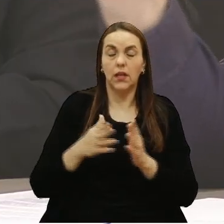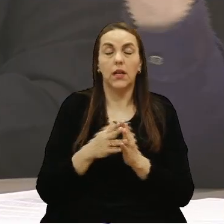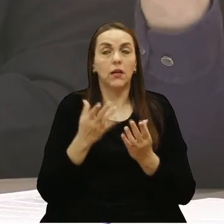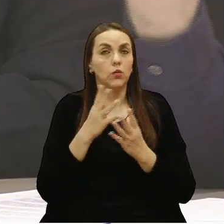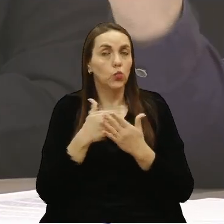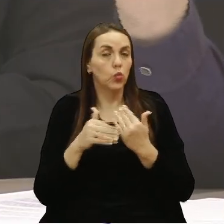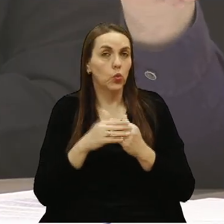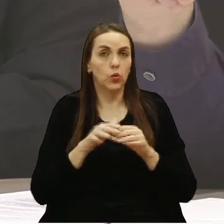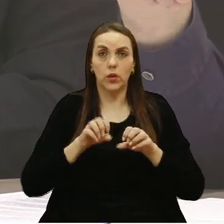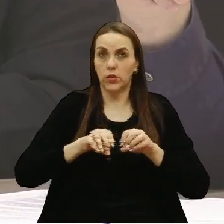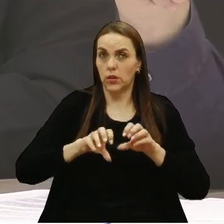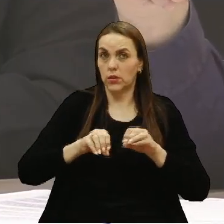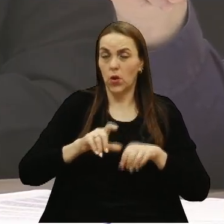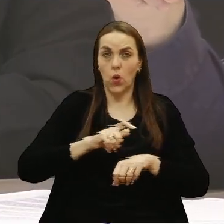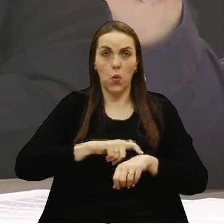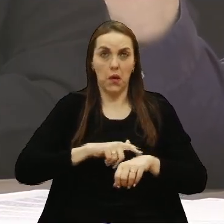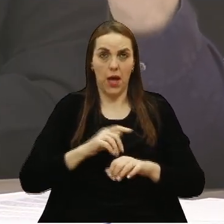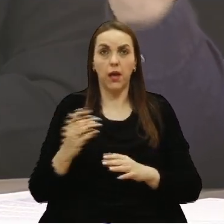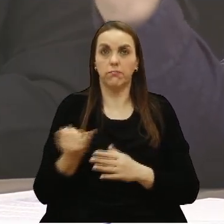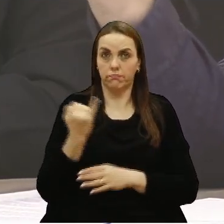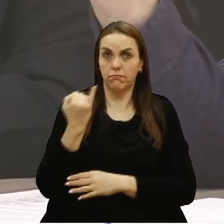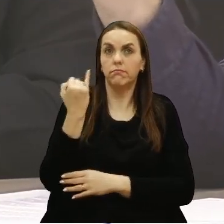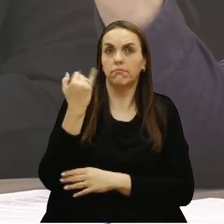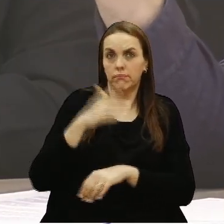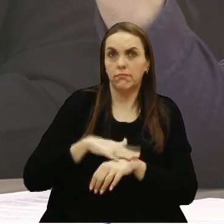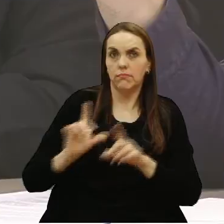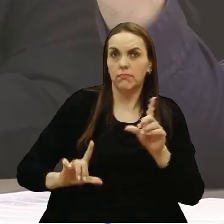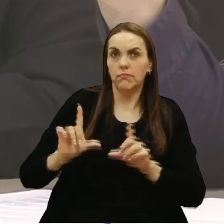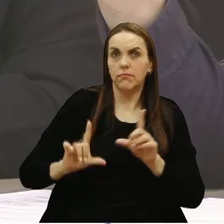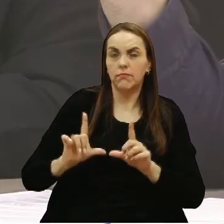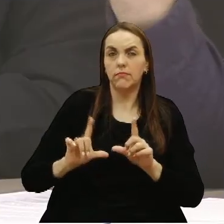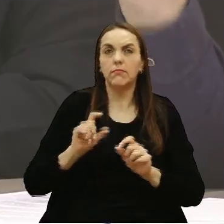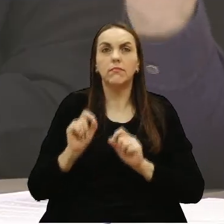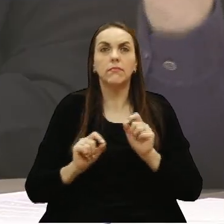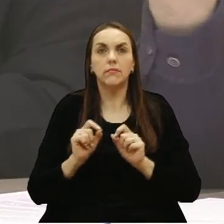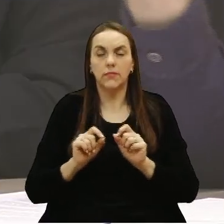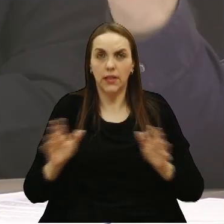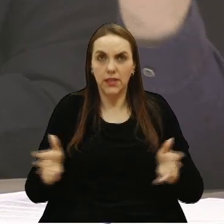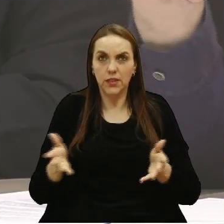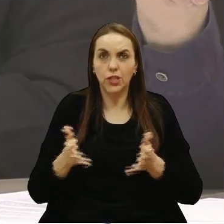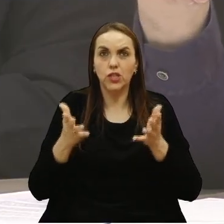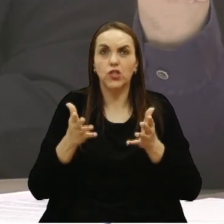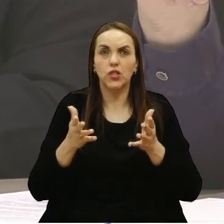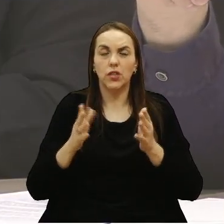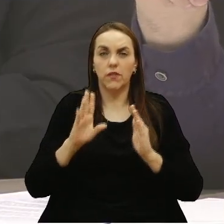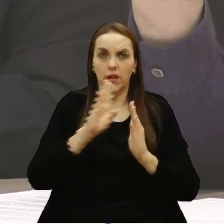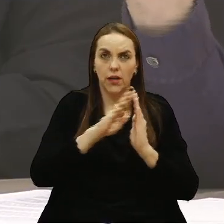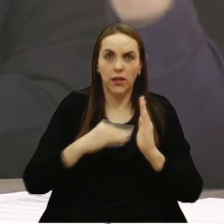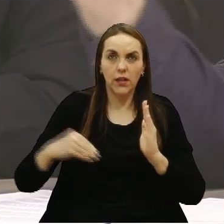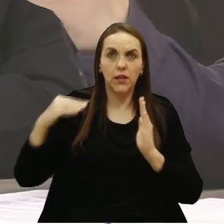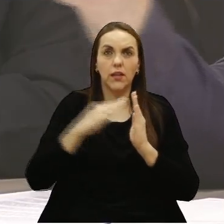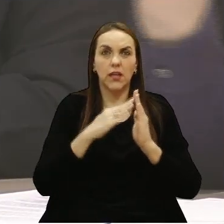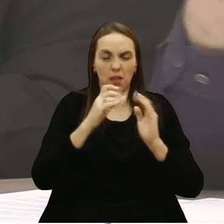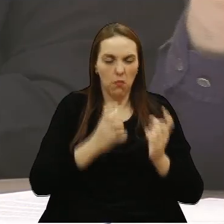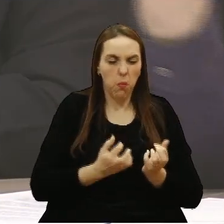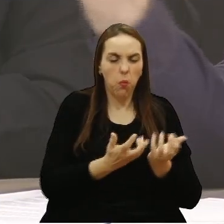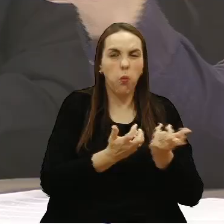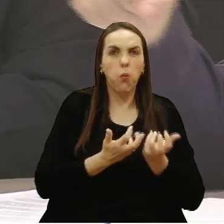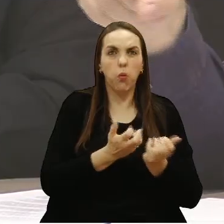educativos em horário nobre da TV. Eles incentivam a queima de terreiros, o